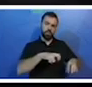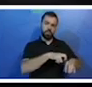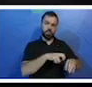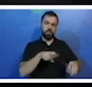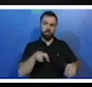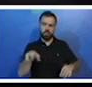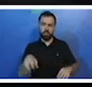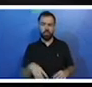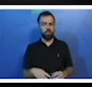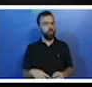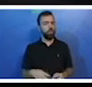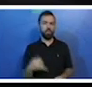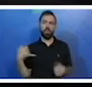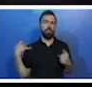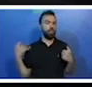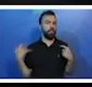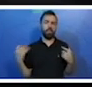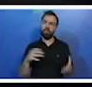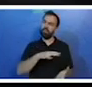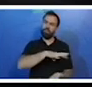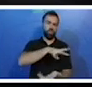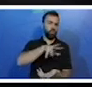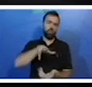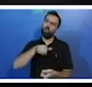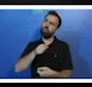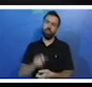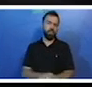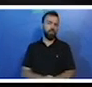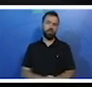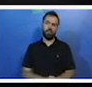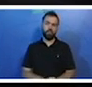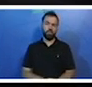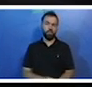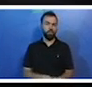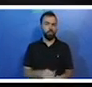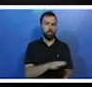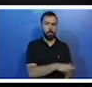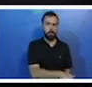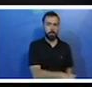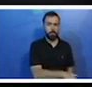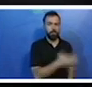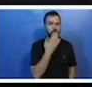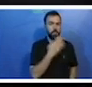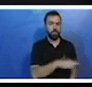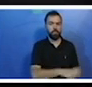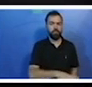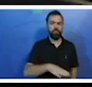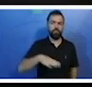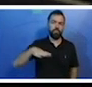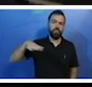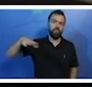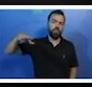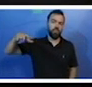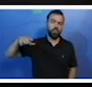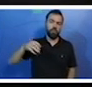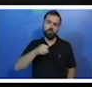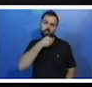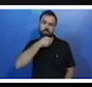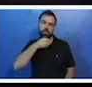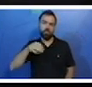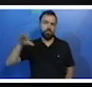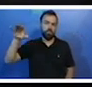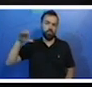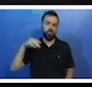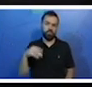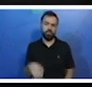para praticamente todas as idades. Então tem muitas pessoas que praticam ciclismo, desde as crianças até as pessoas de terceira idade. Elas,